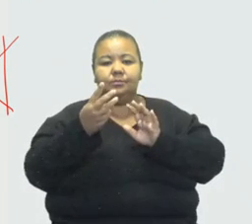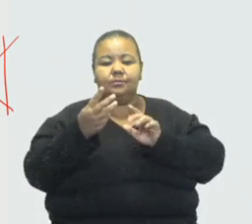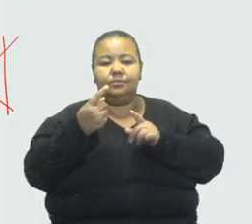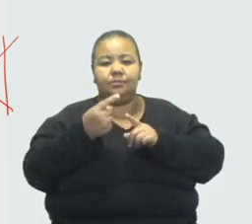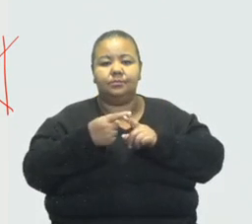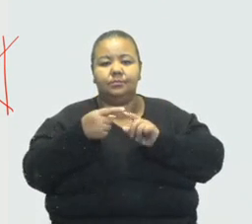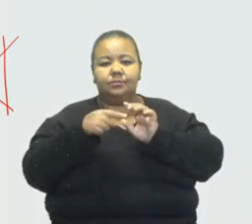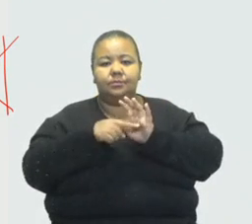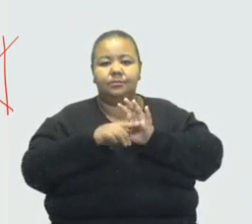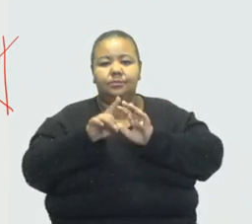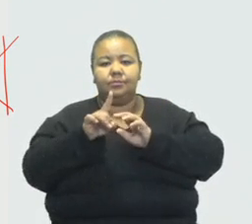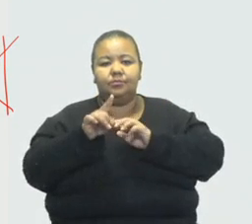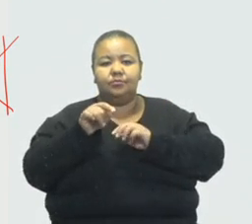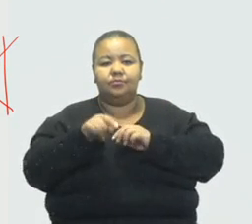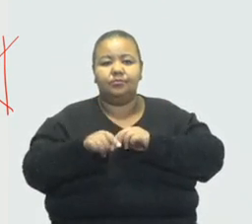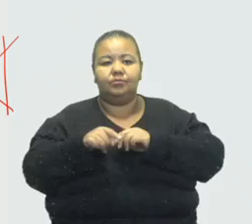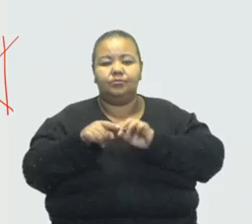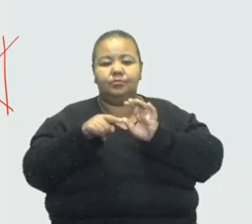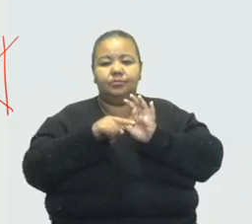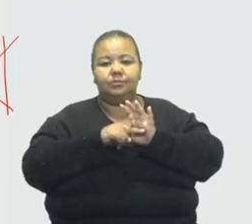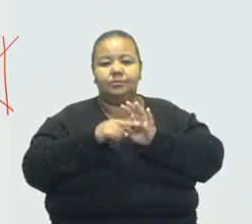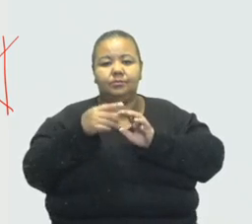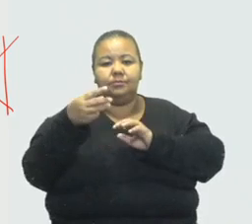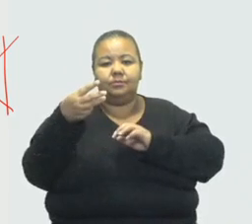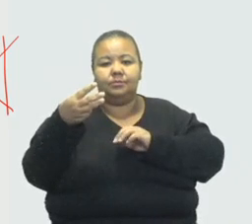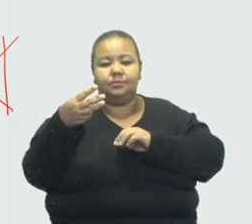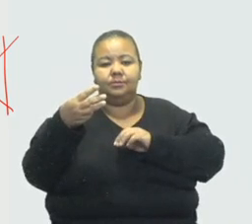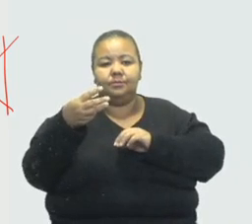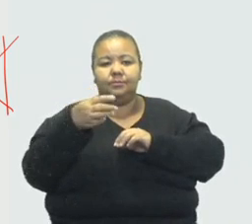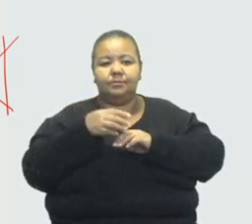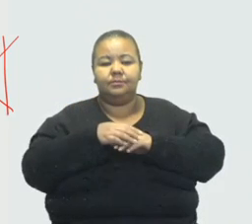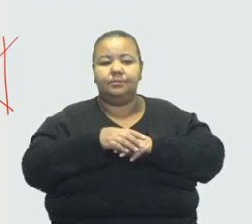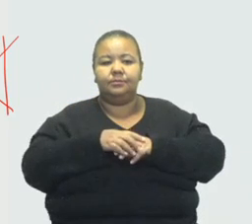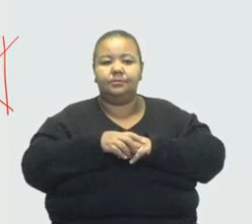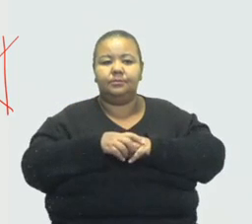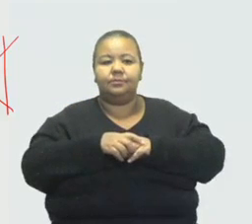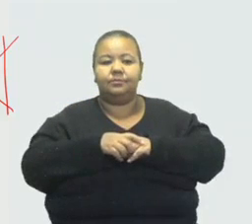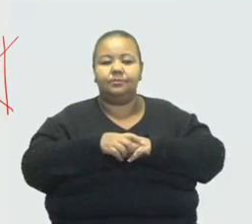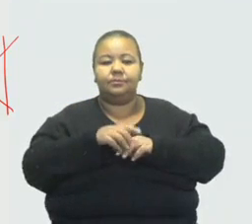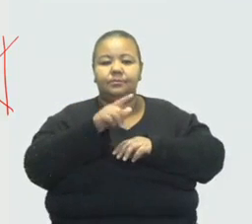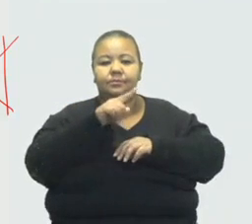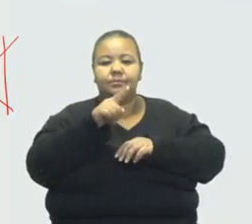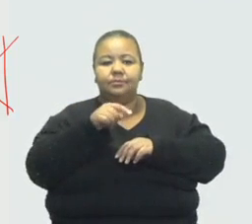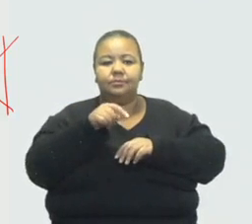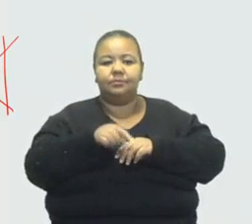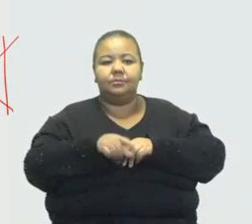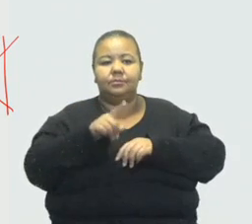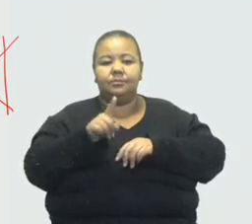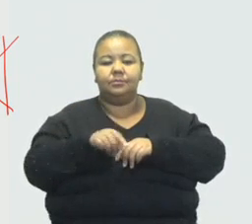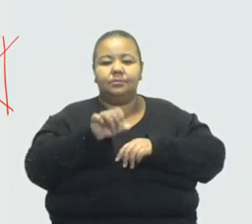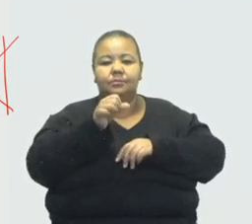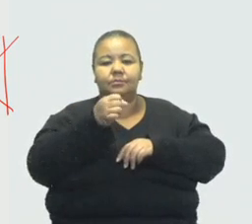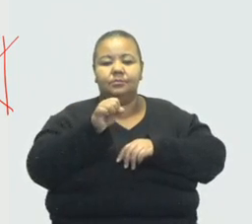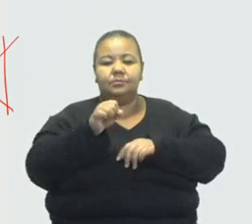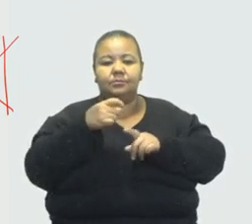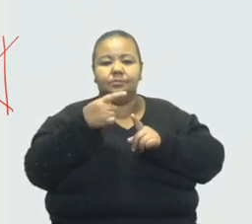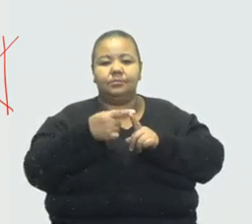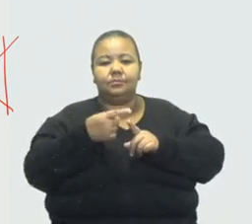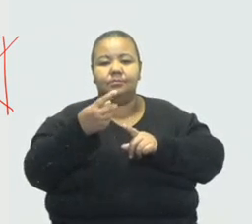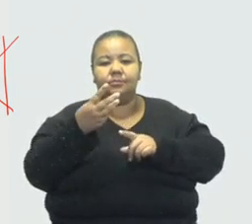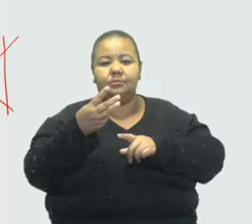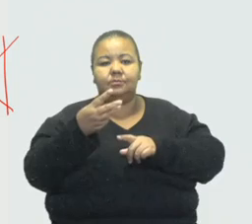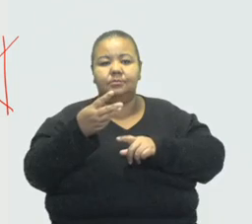3 vezes menos 1, menos 3. Então, o determinante vai ser igual a 8 mais